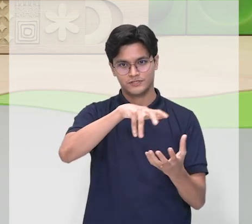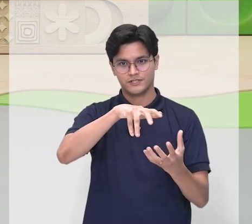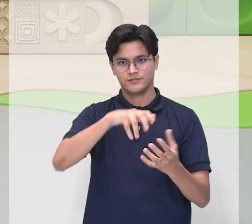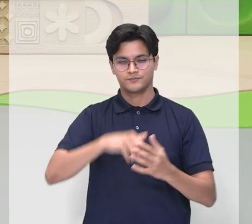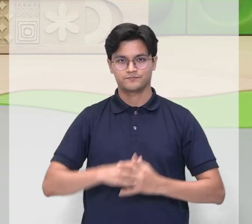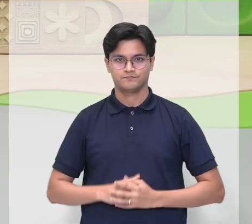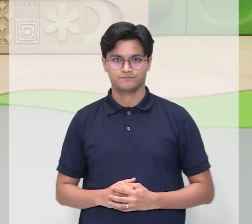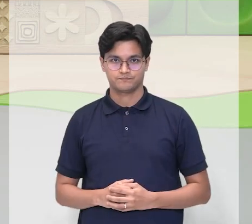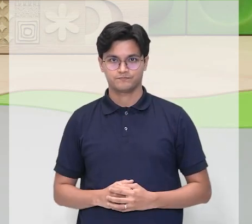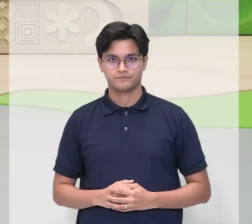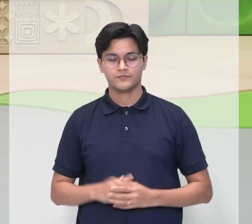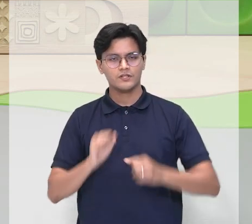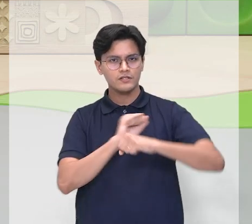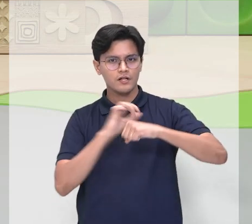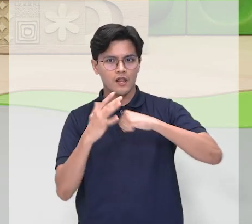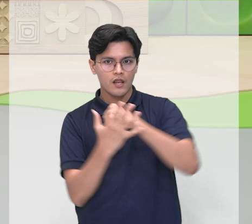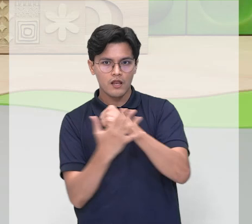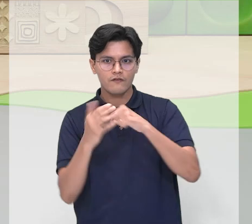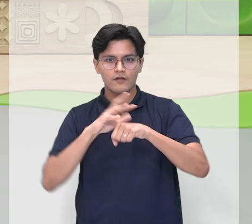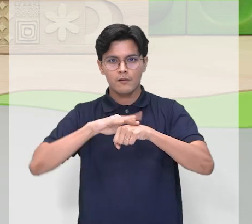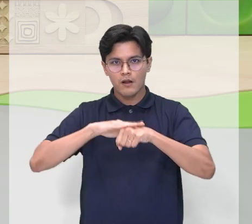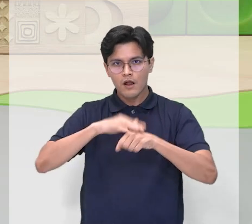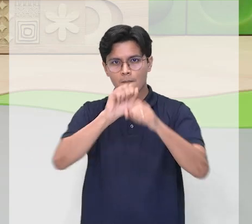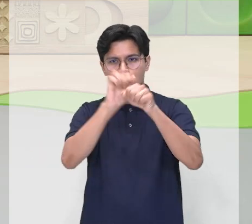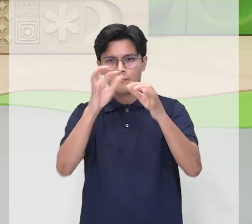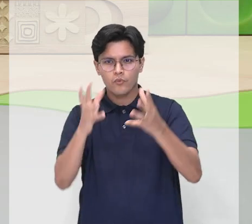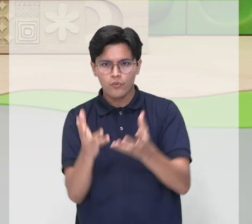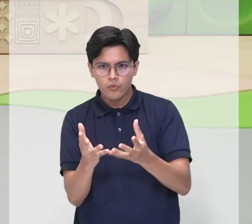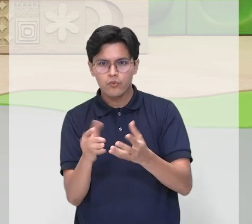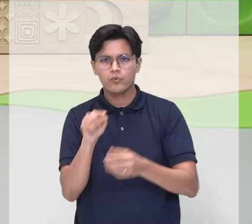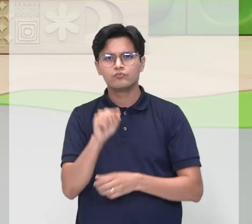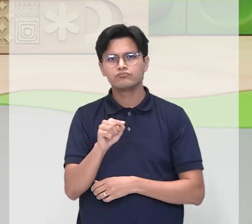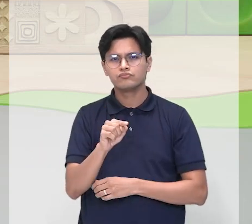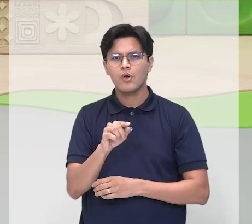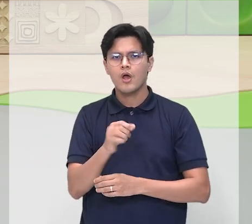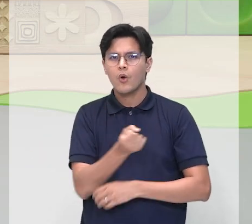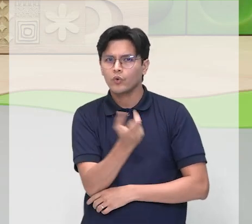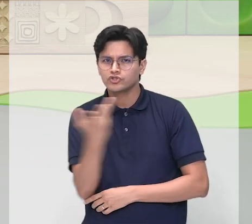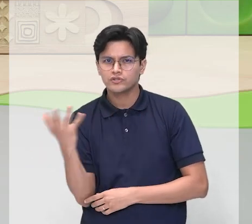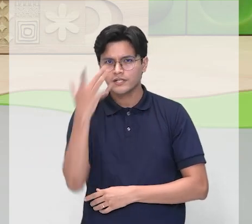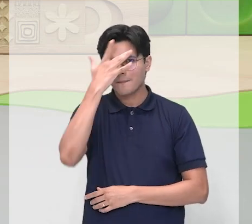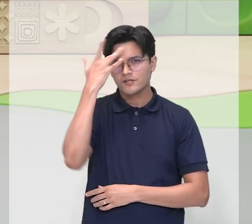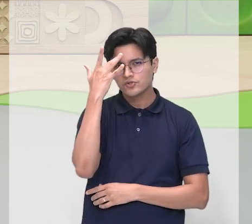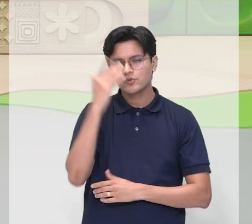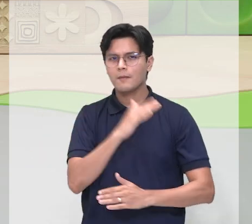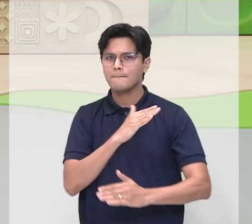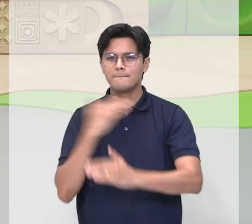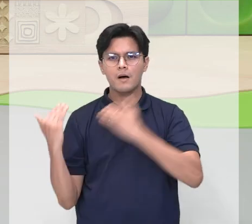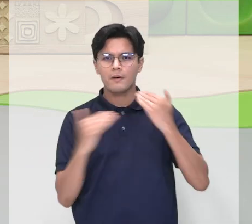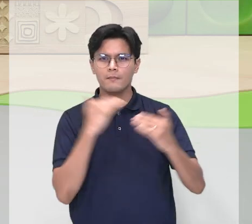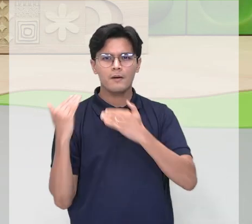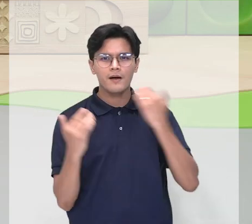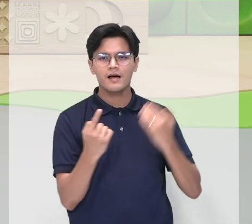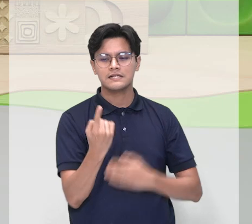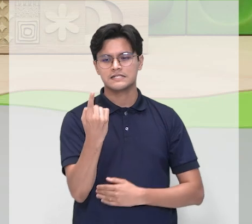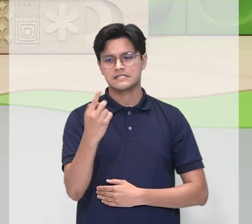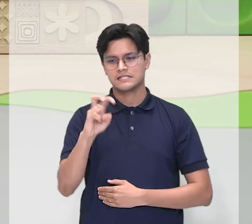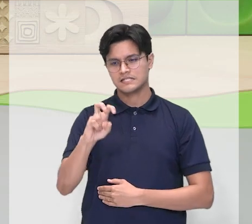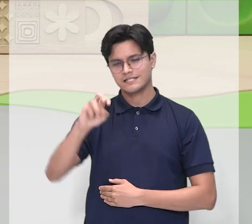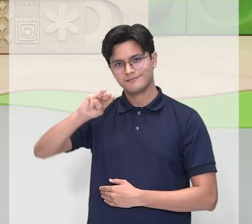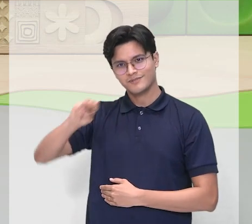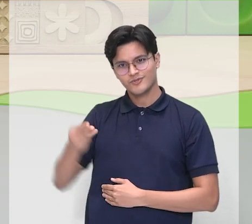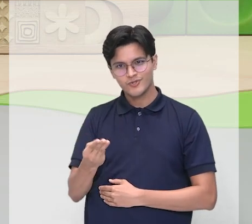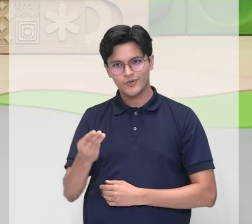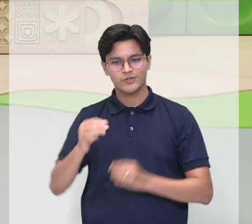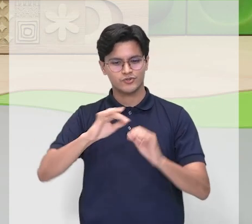volta de 15 milhões pelo mundo, distribuídas pelo mundo. E aí nós